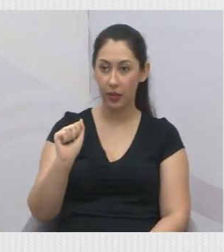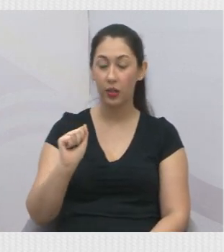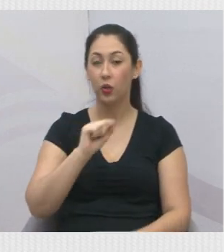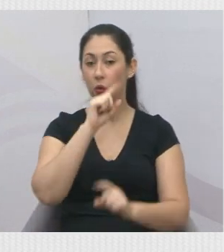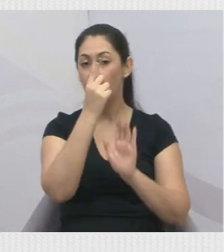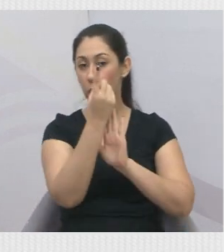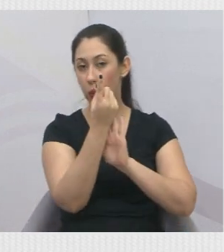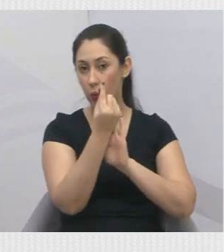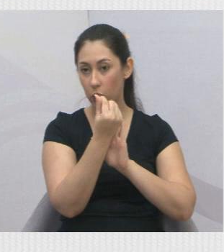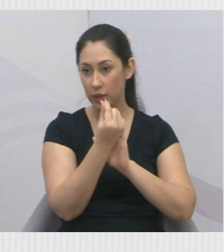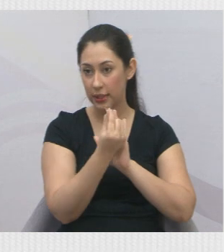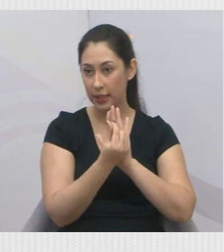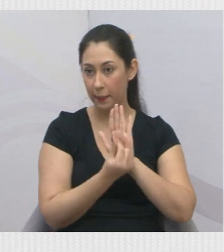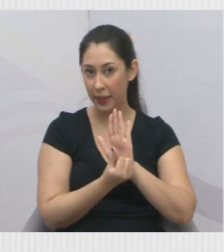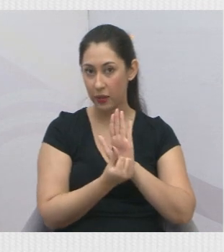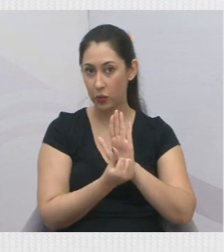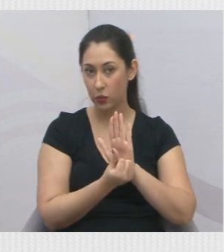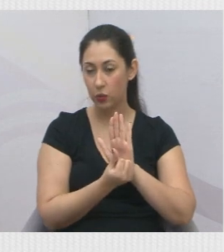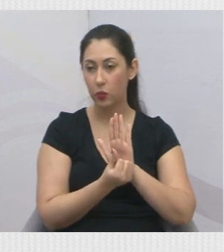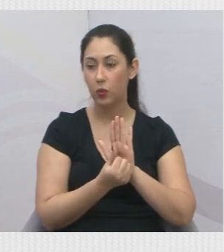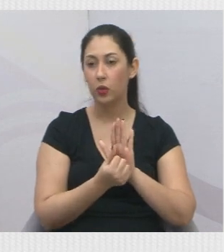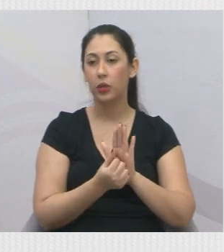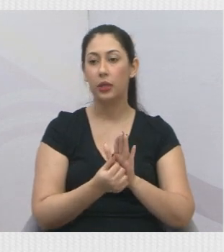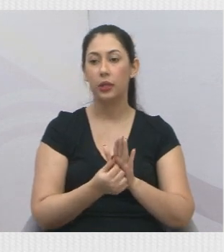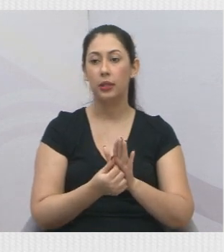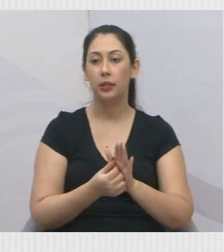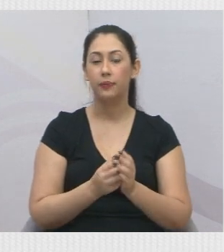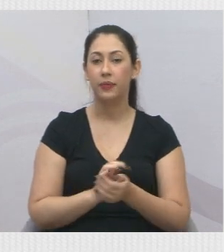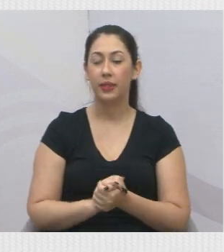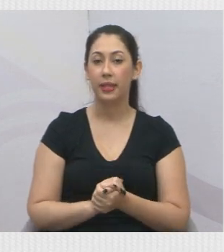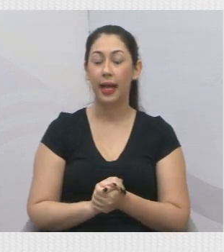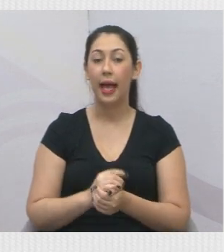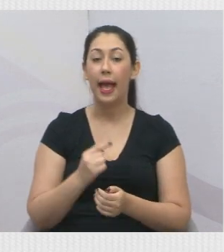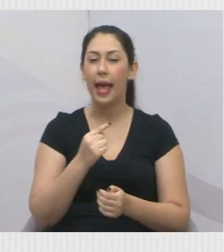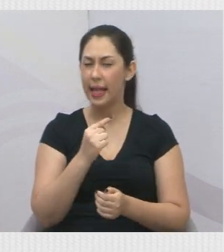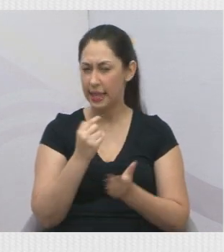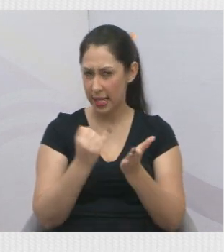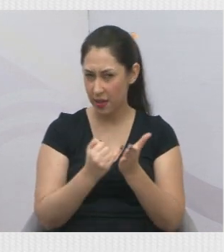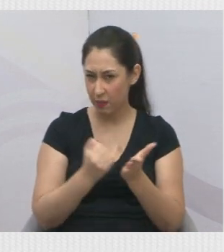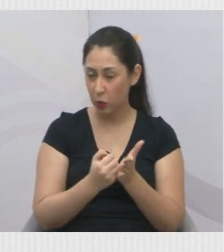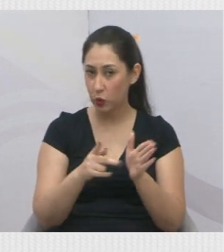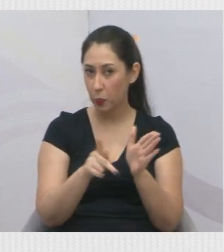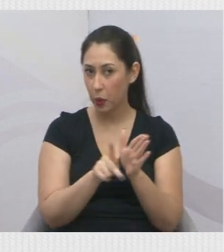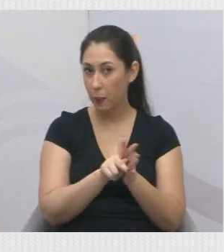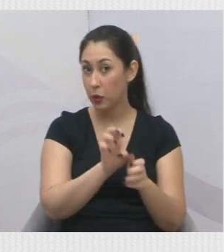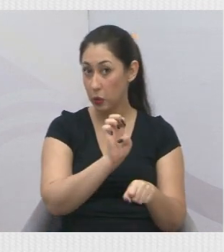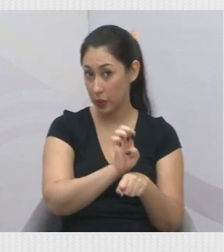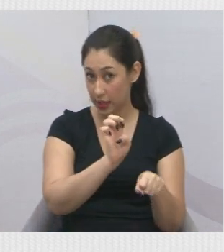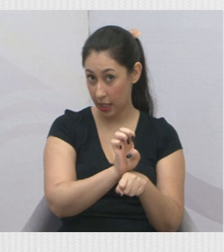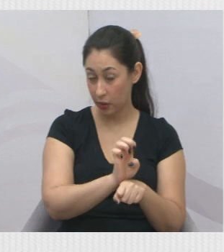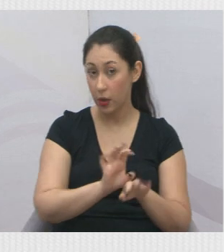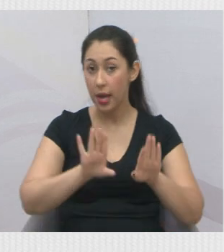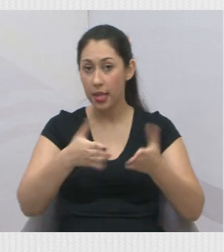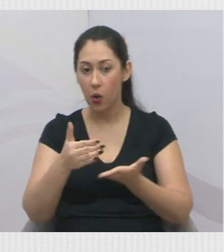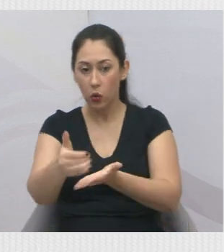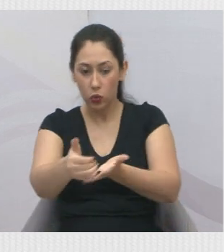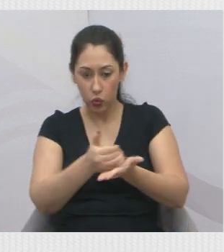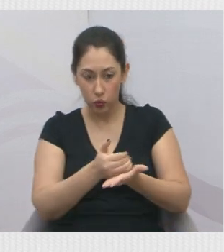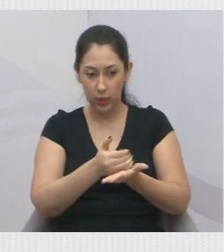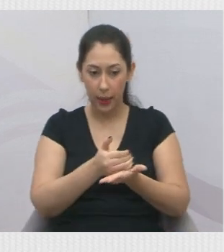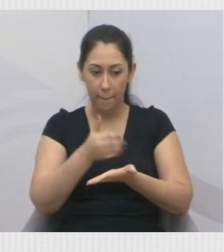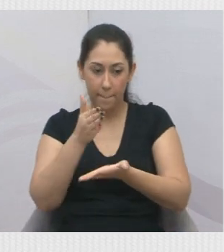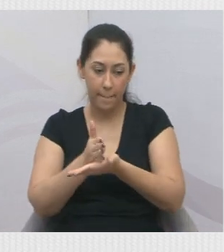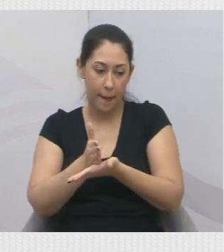imposto estadual, na qual remete 50% para o município e 50% para o Estado, na qual tinha uma meta orçada